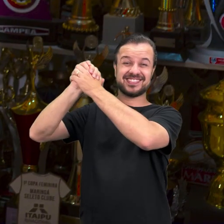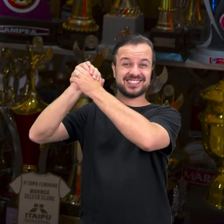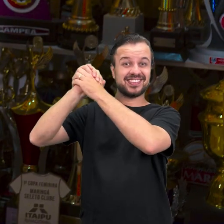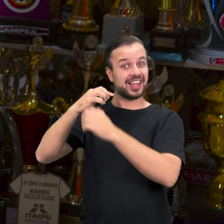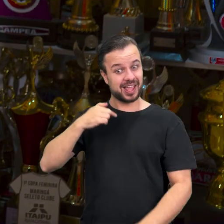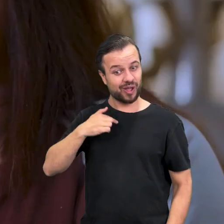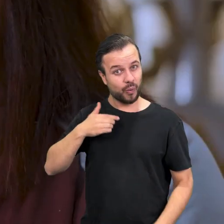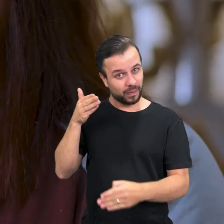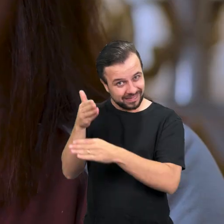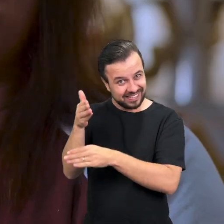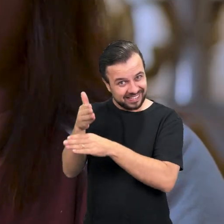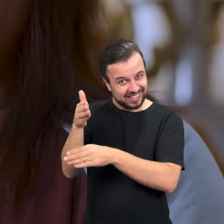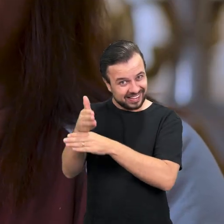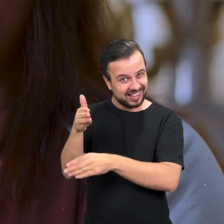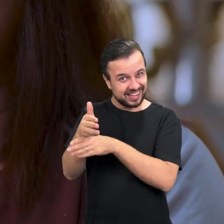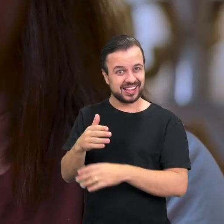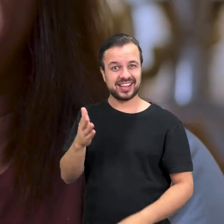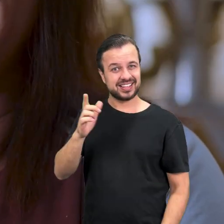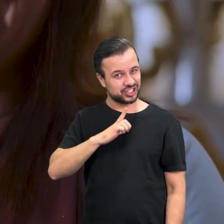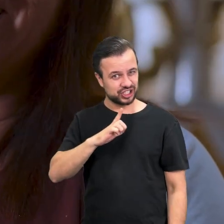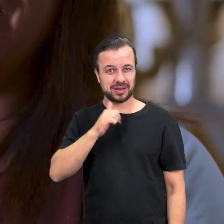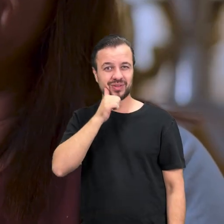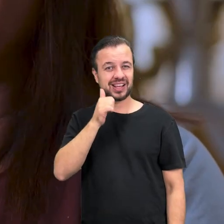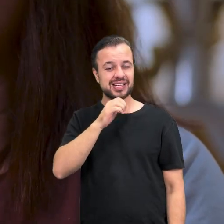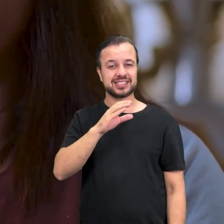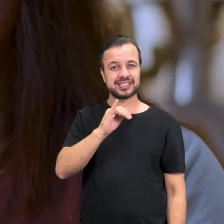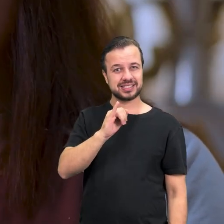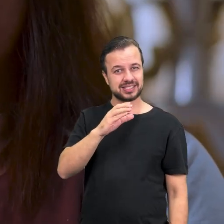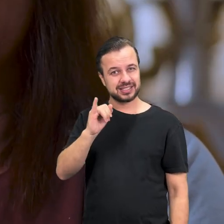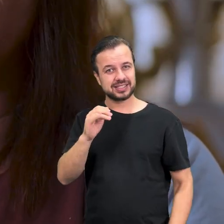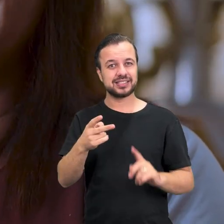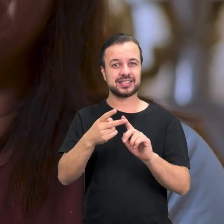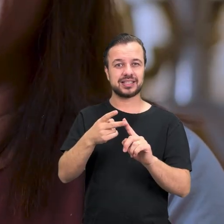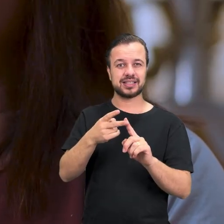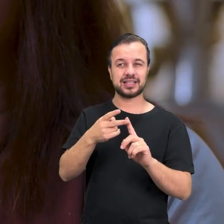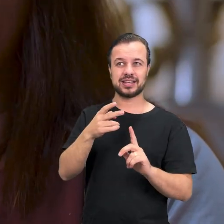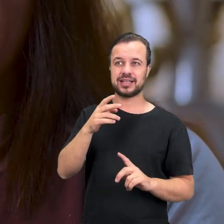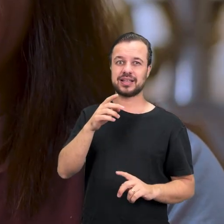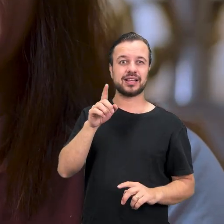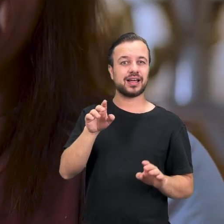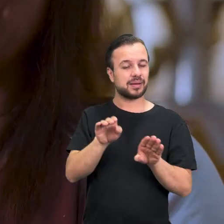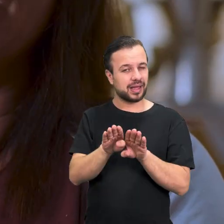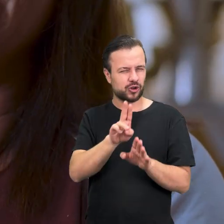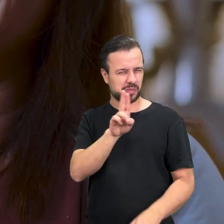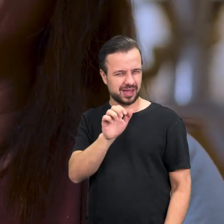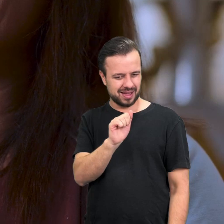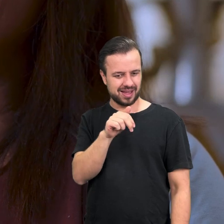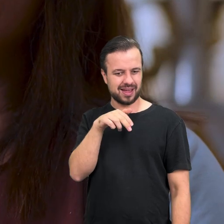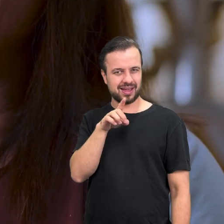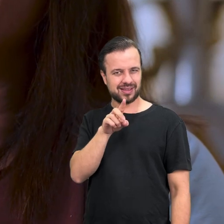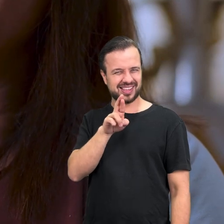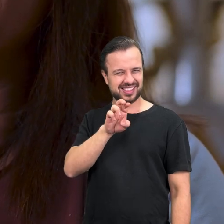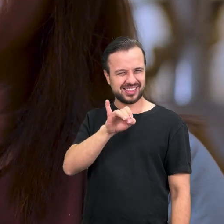estava jogando ninguém mais, Cici, Márcia Tafarel, Andréa Suntac, que era